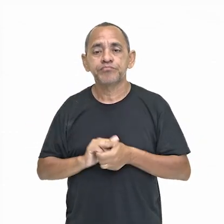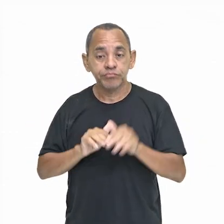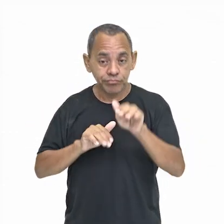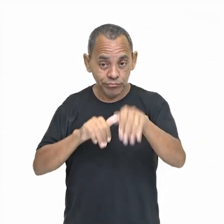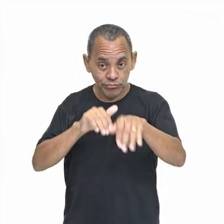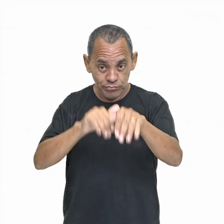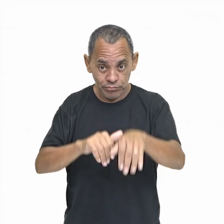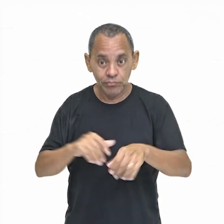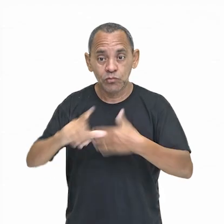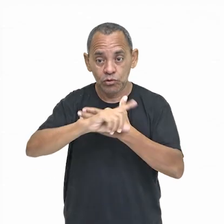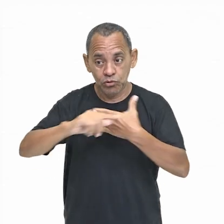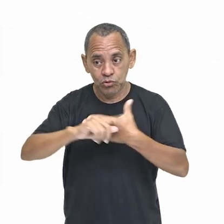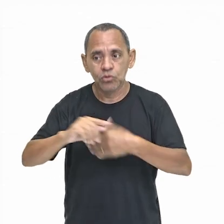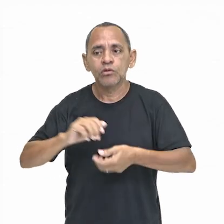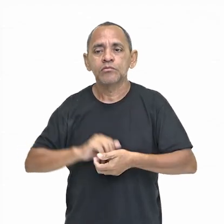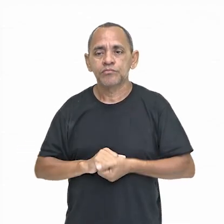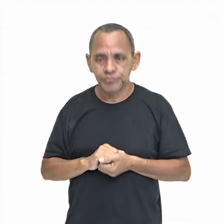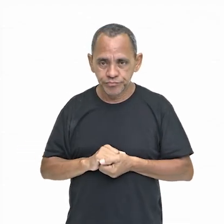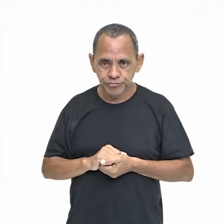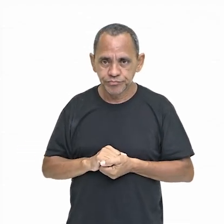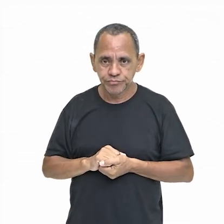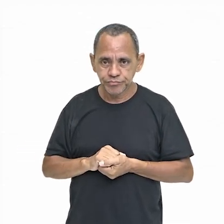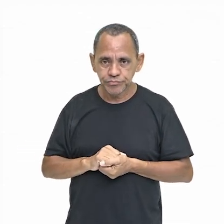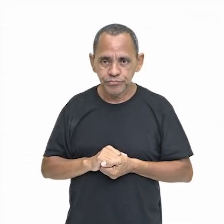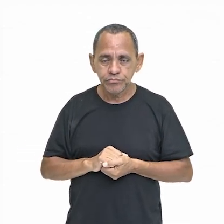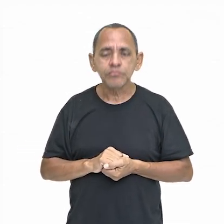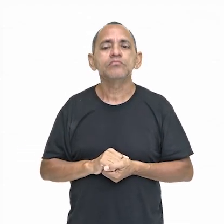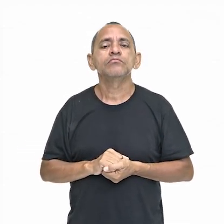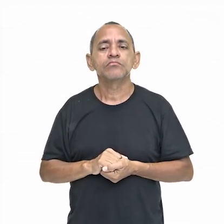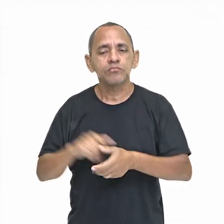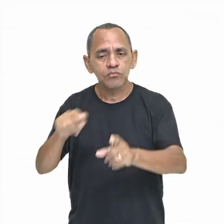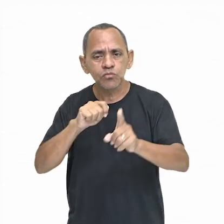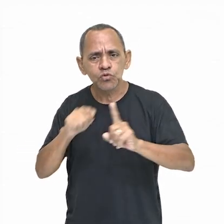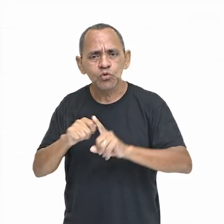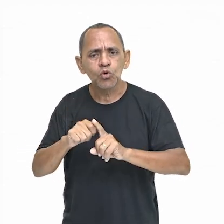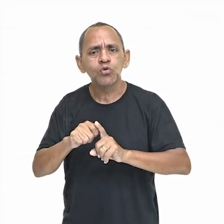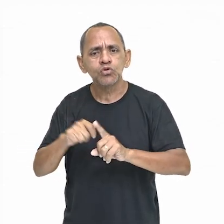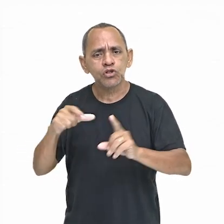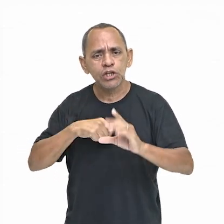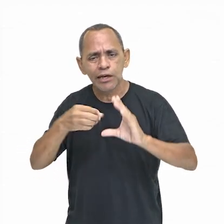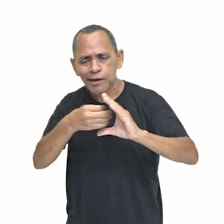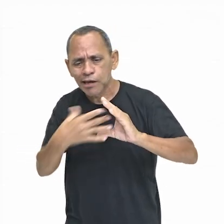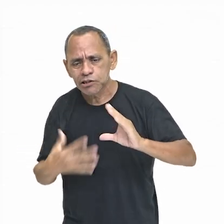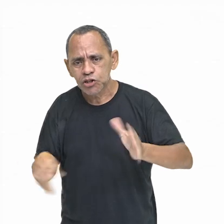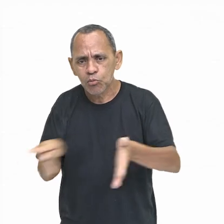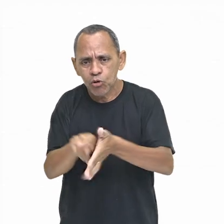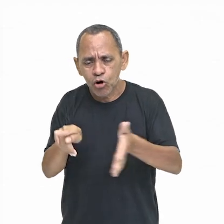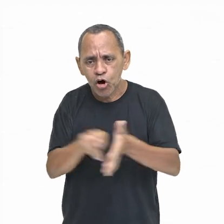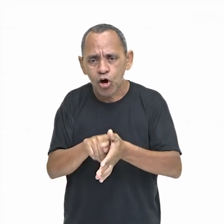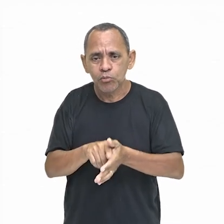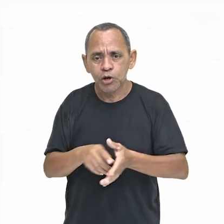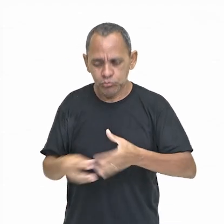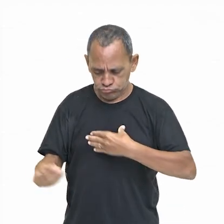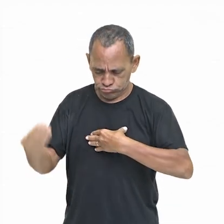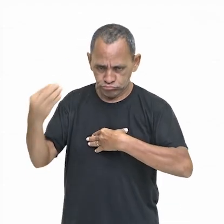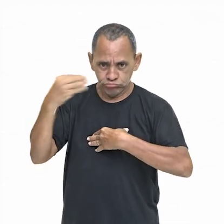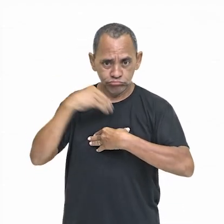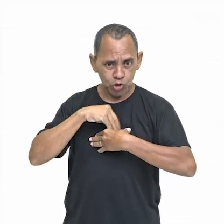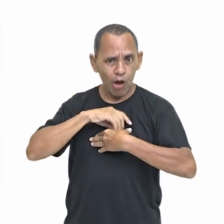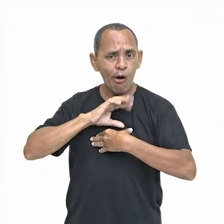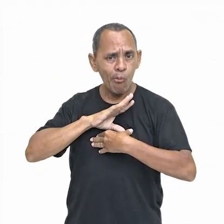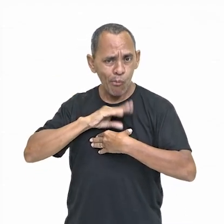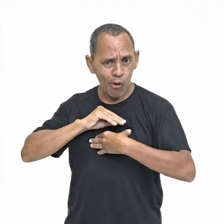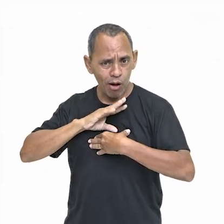australiano Peter Berger, a socialização constitui na interiorização pelos indivíduos